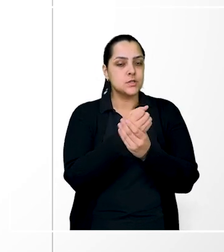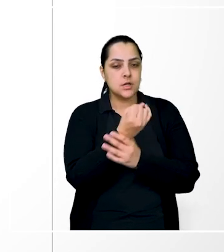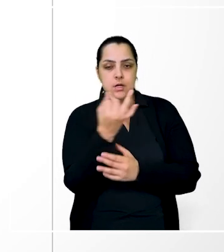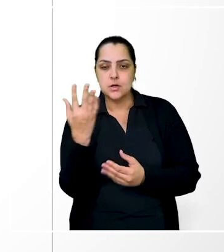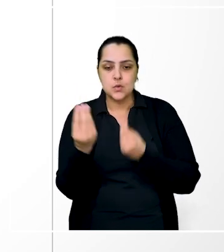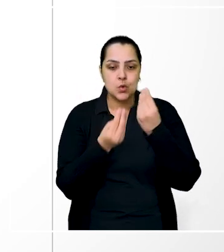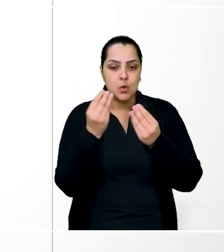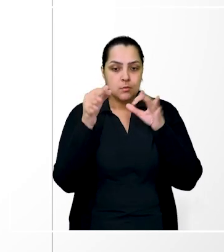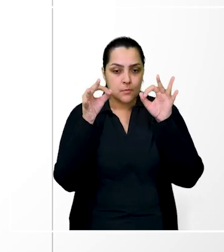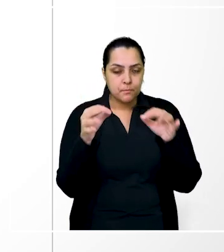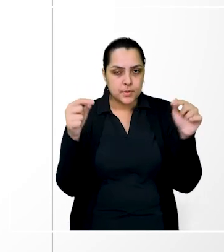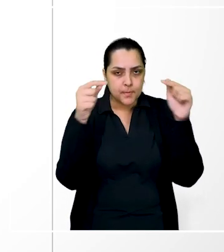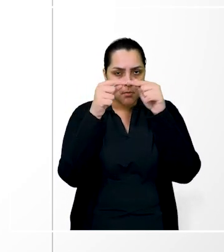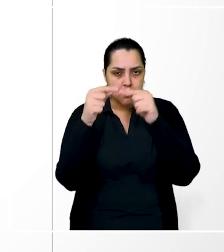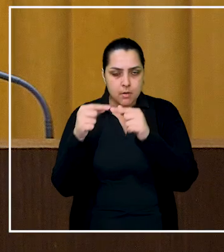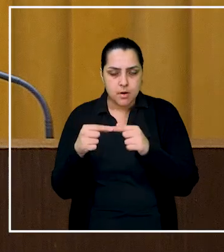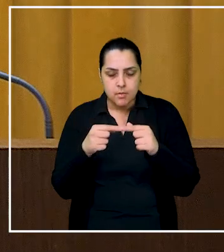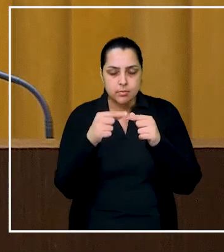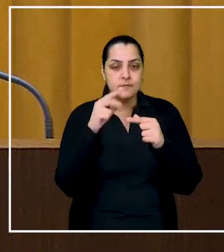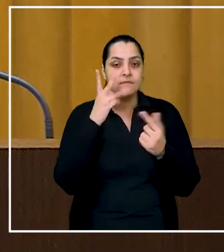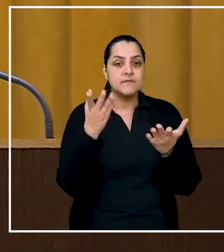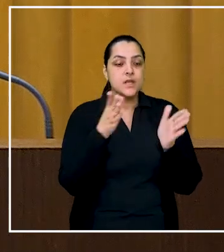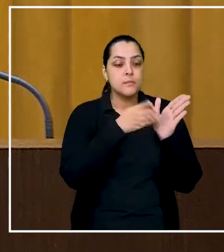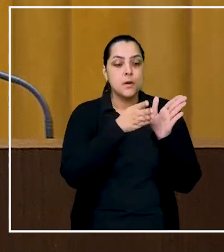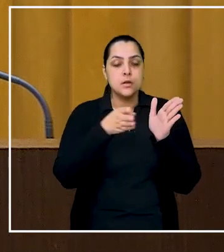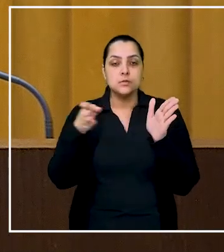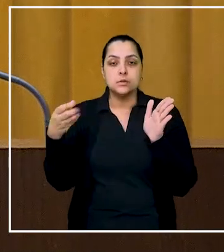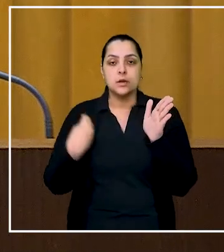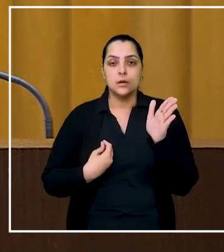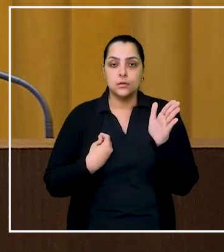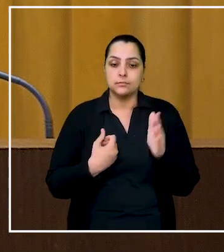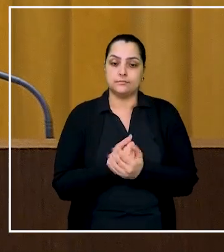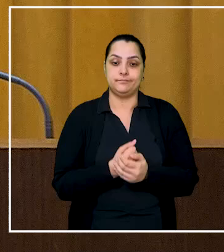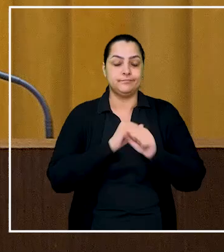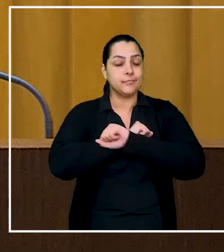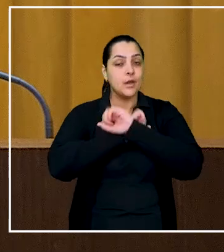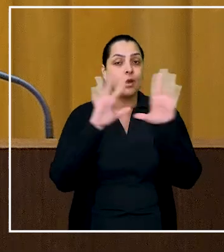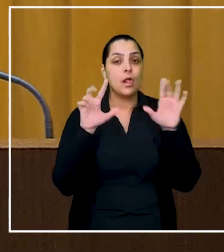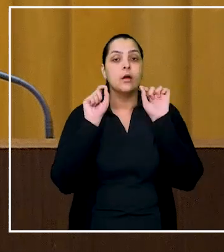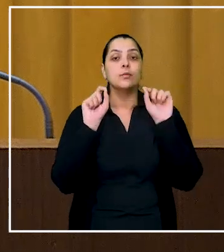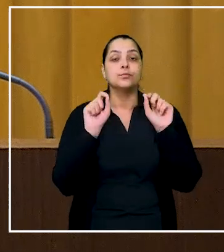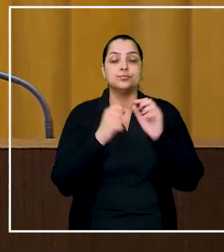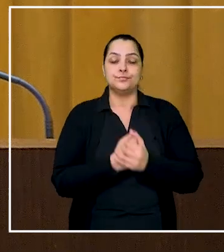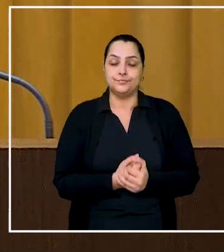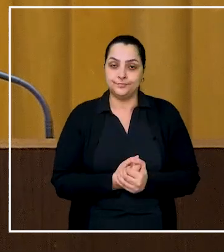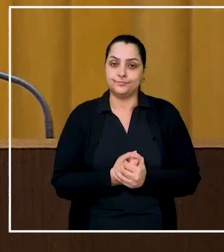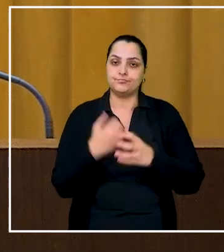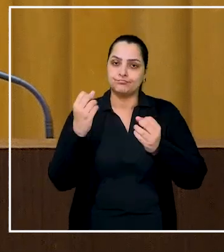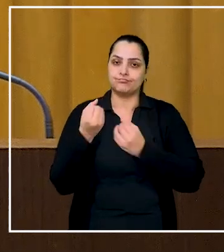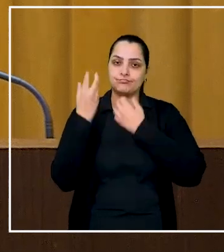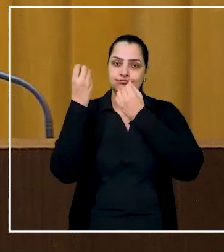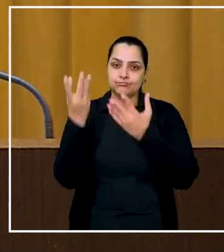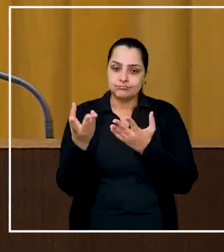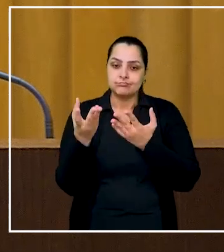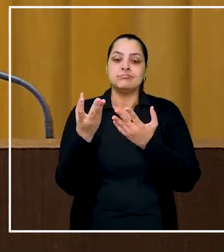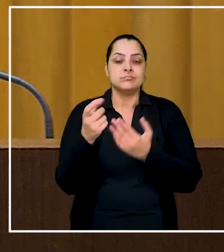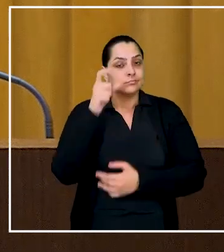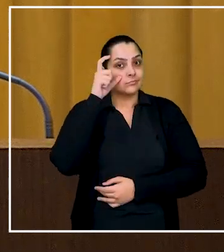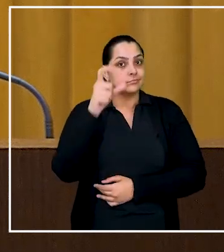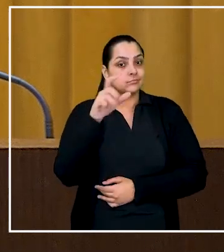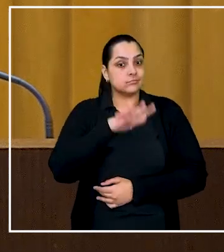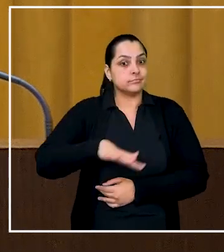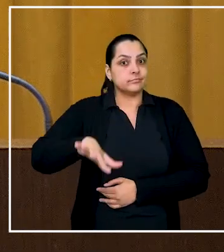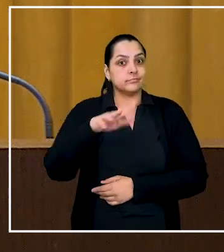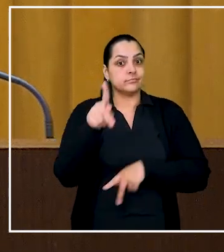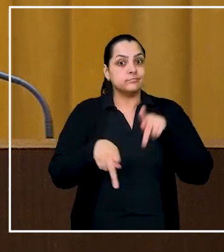dos processos com exatidão. É um avanço no sentido da transparência, na medida em que os dados do